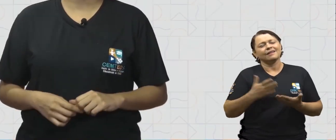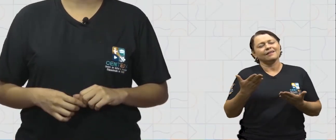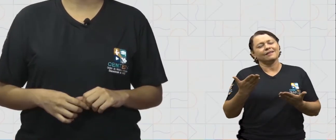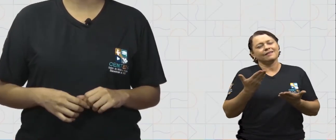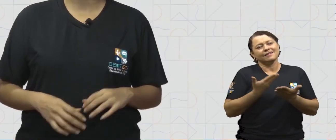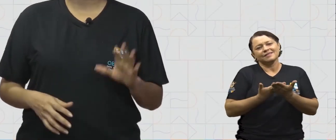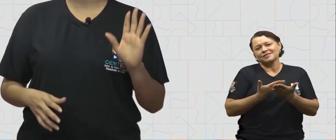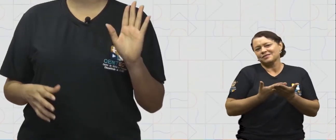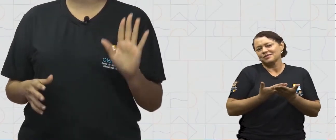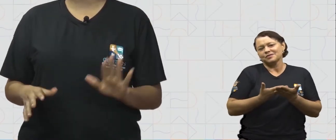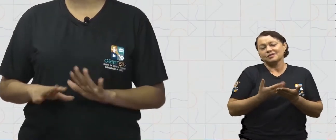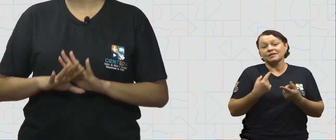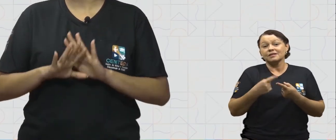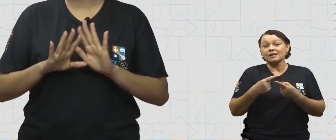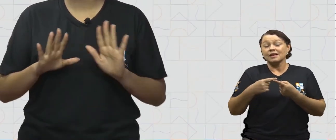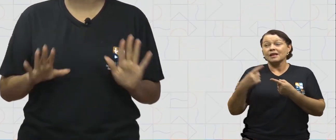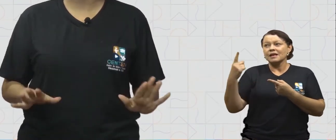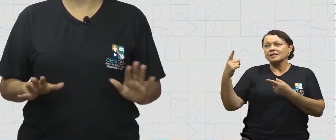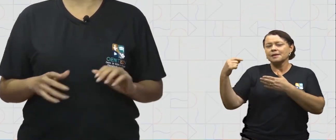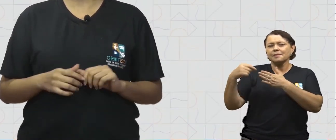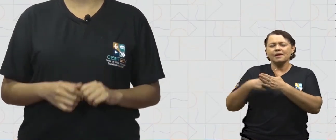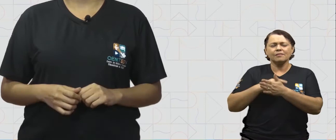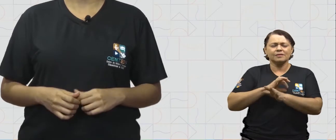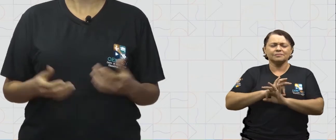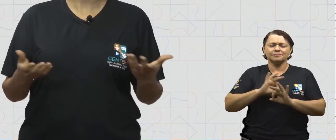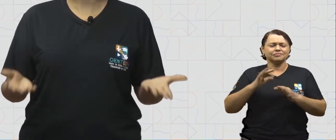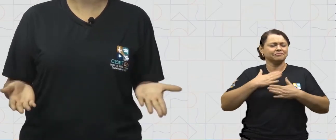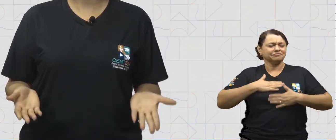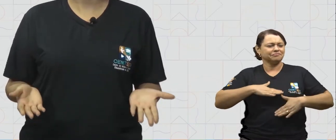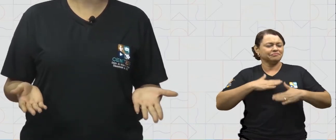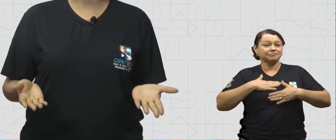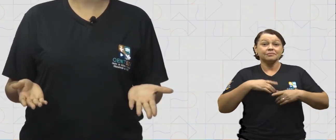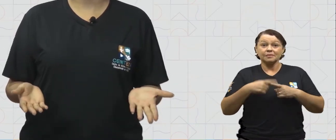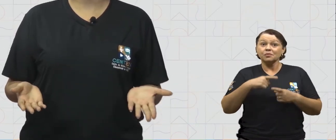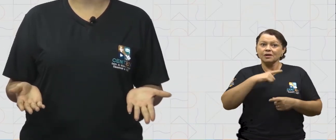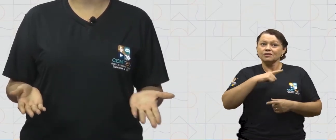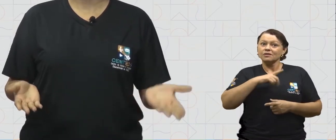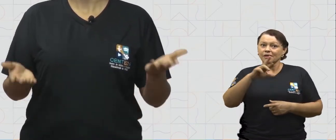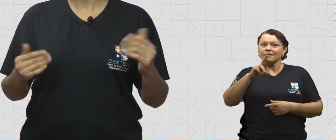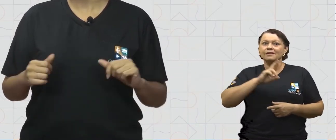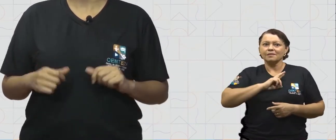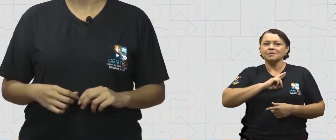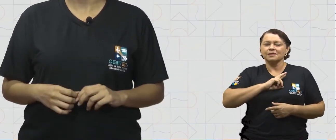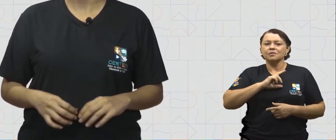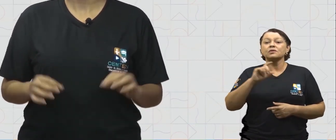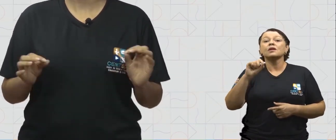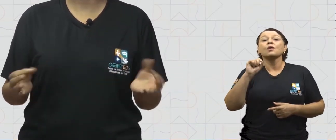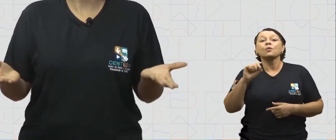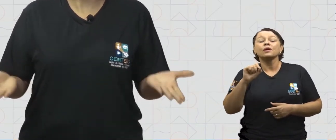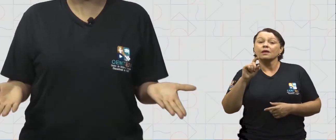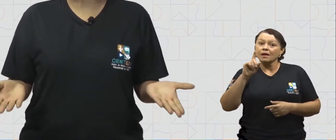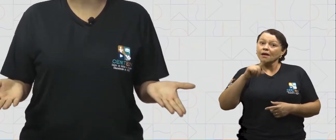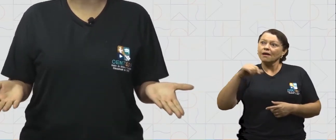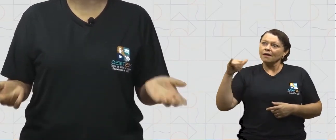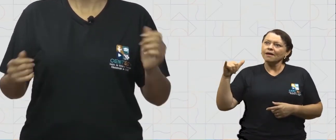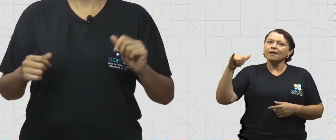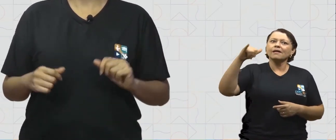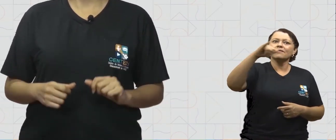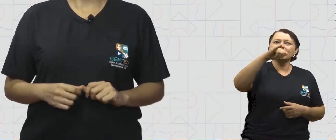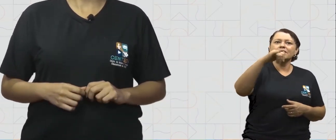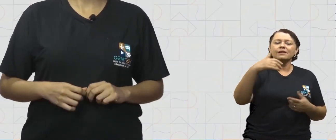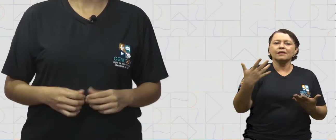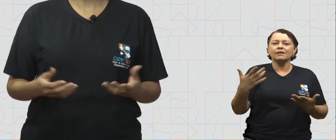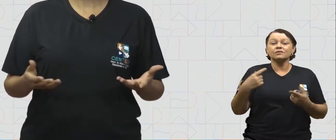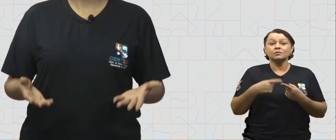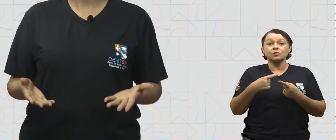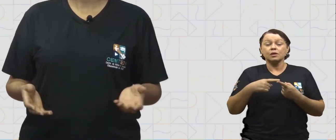Querido estudante, essa pergunta está super tranquila, porque já temos a resposta. O que será a viagem? Pois